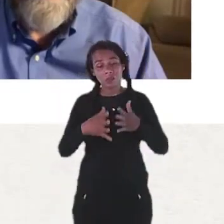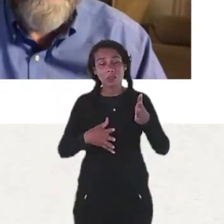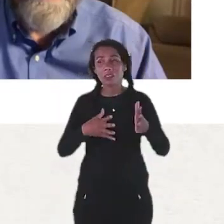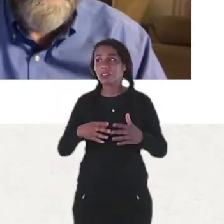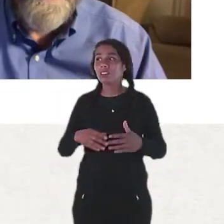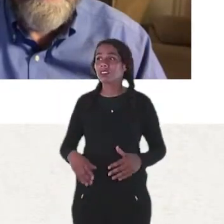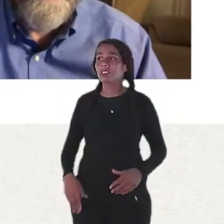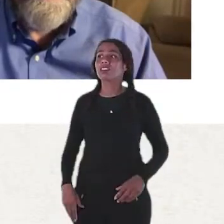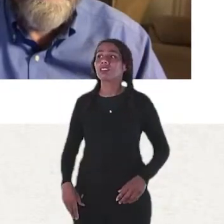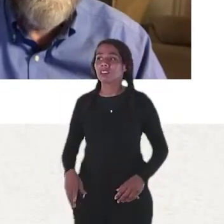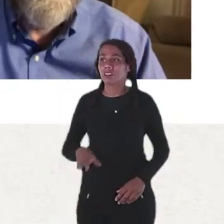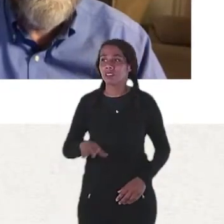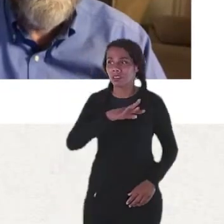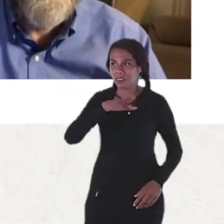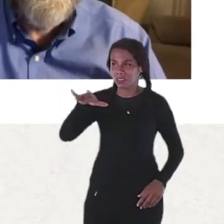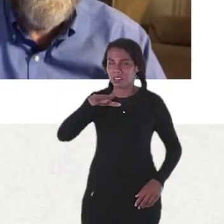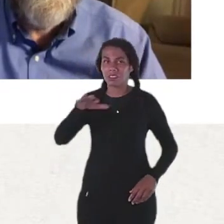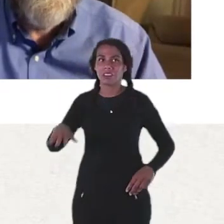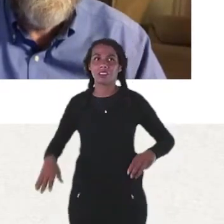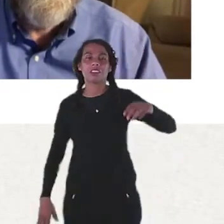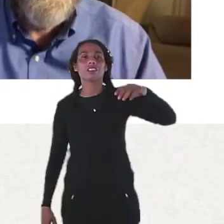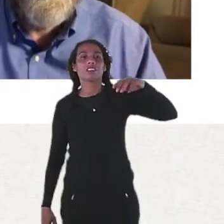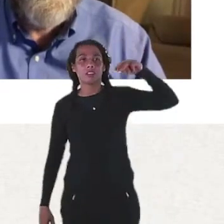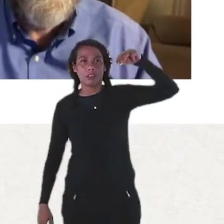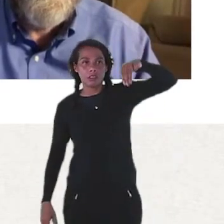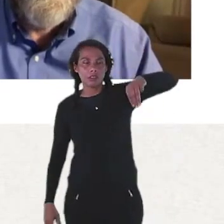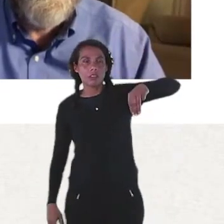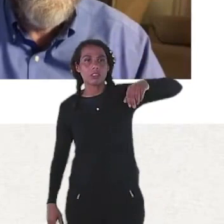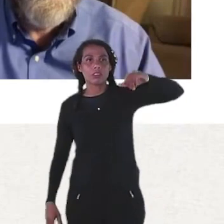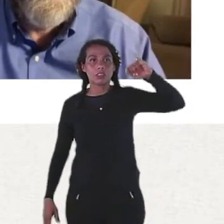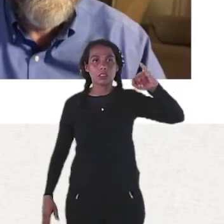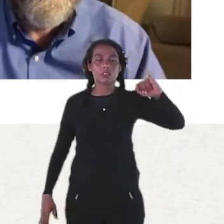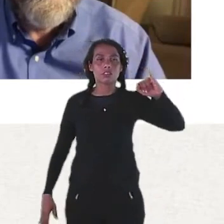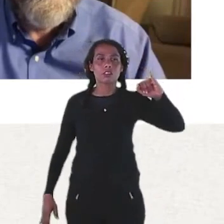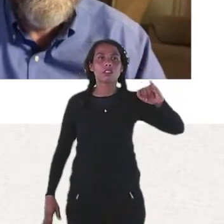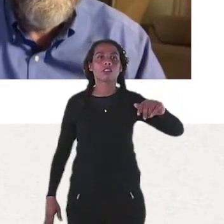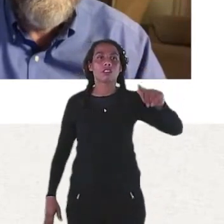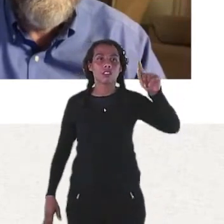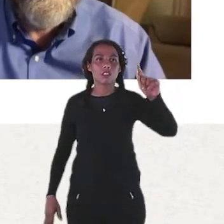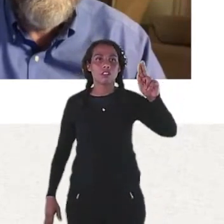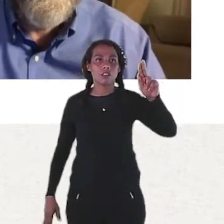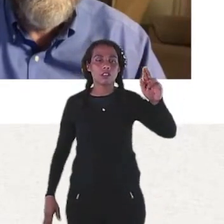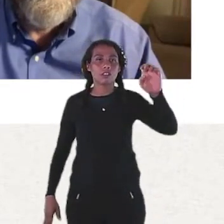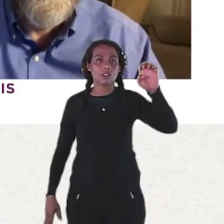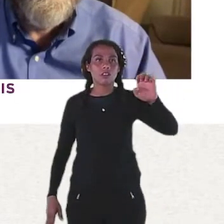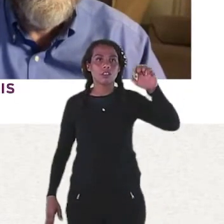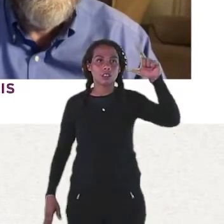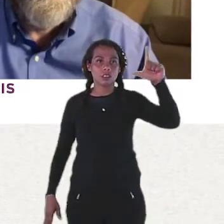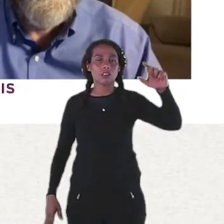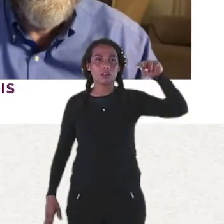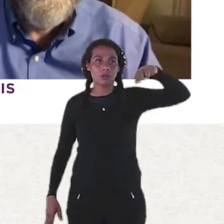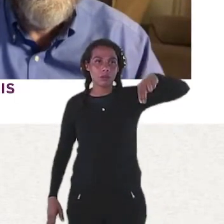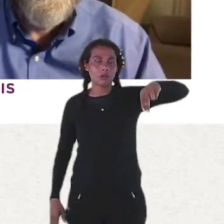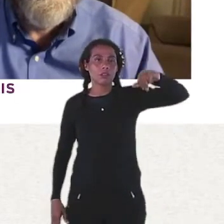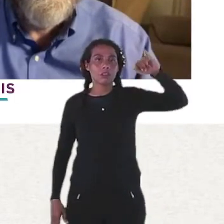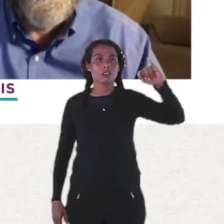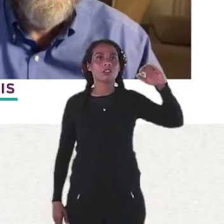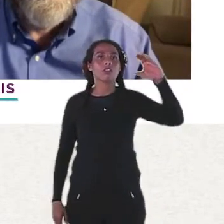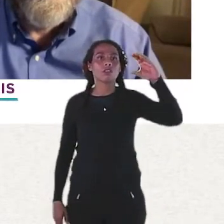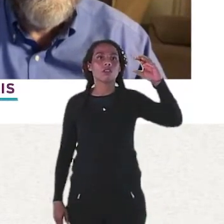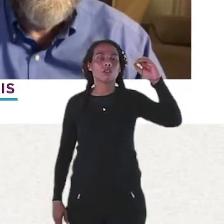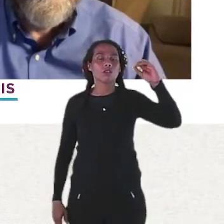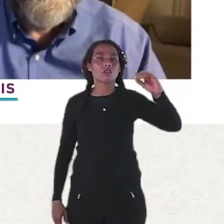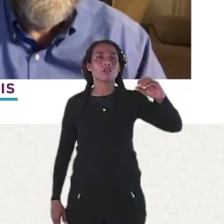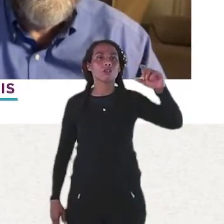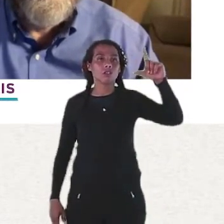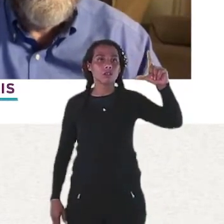do Miguel Nicoleles. A intérprete de Libras, Trícia dos Reis, demonstra através dos sinais da datilologia o nome